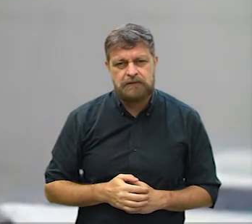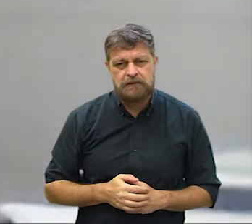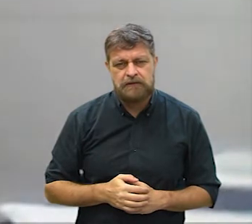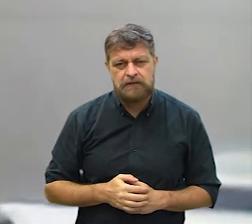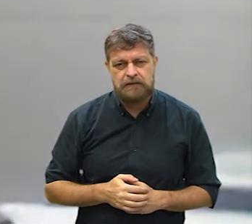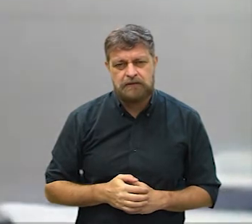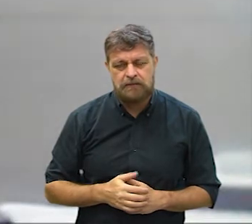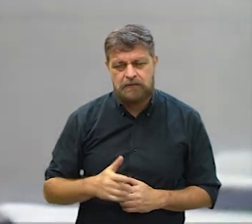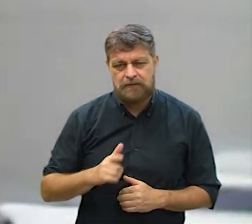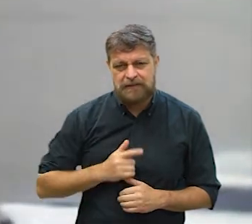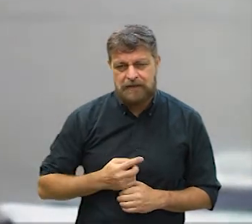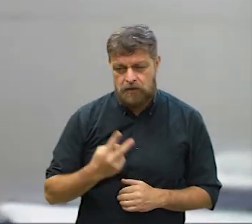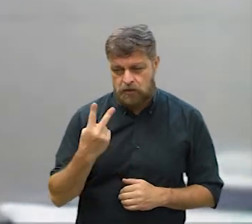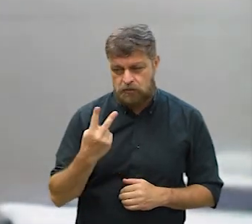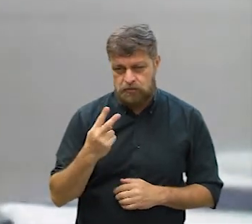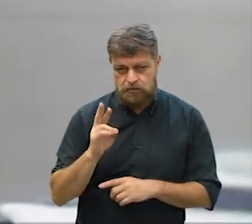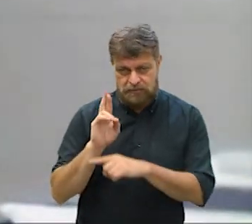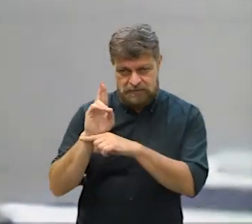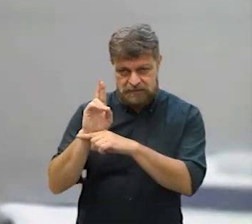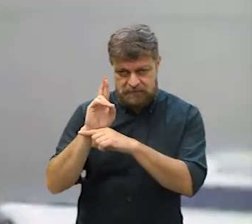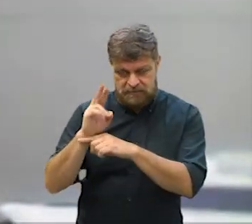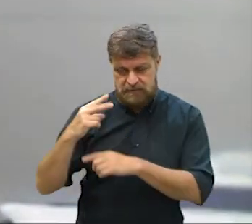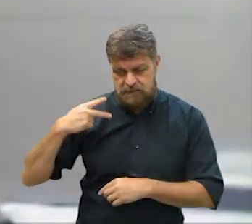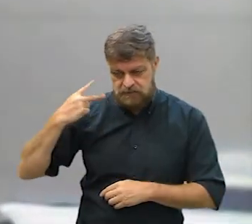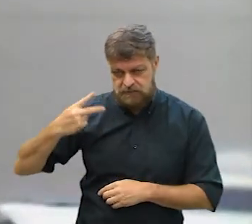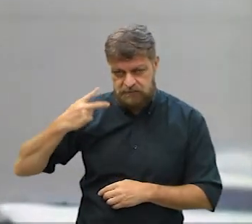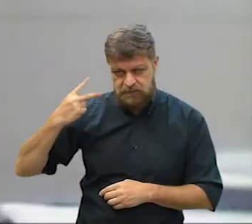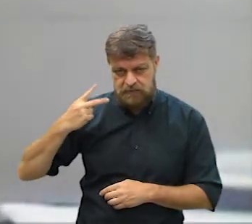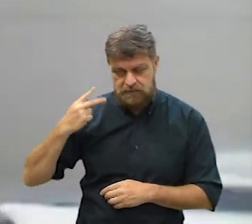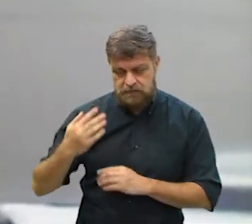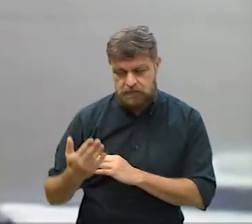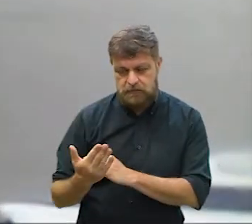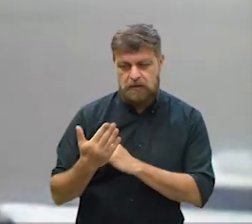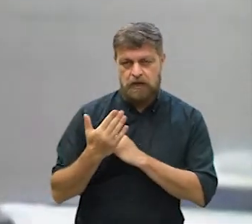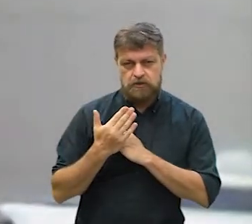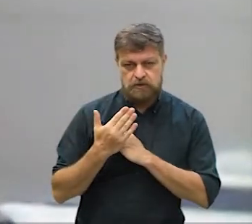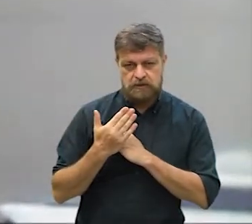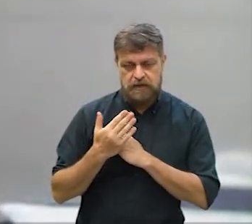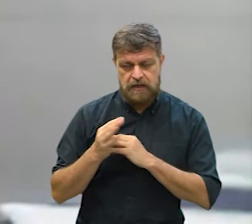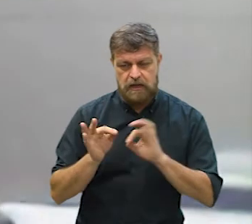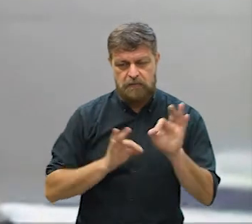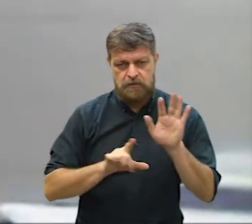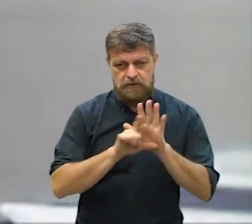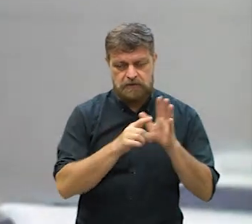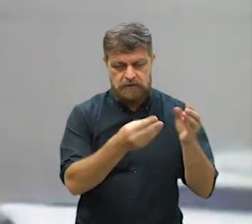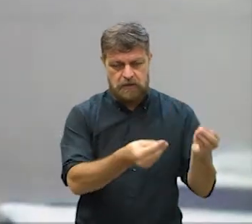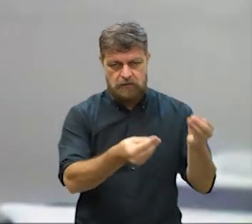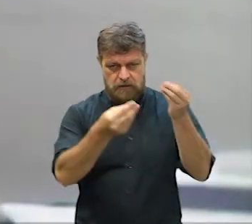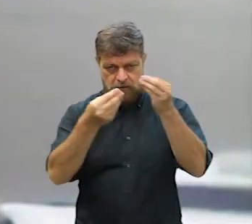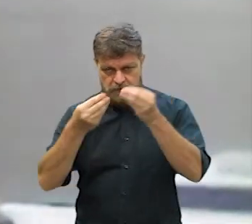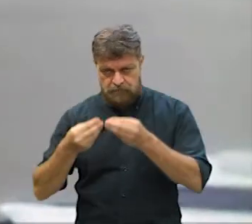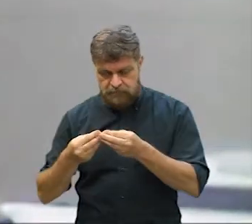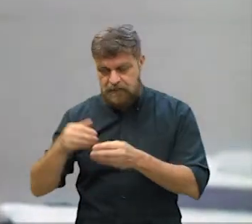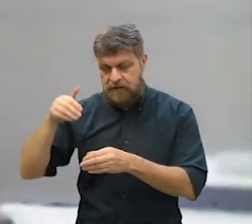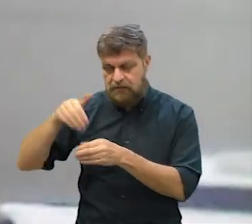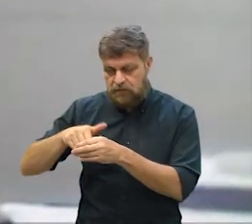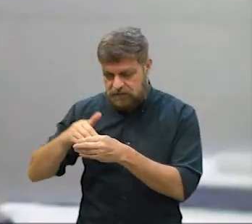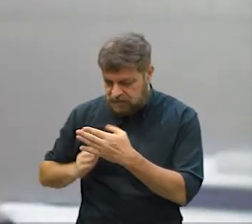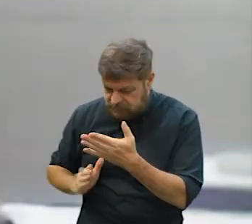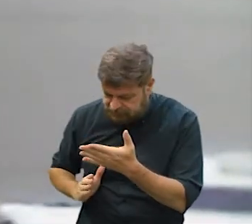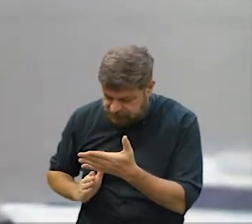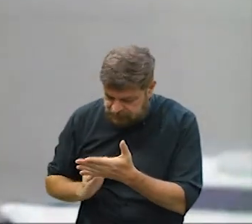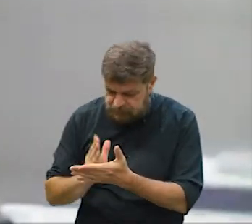2 representantes da Câmara, nos ajudarem lá a aprovar os nossos projetos,